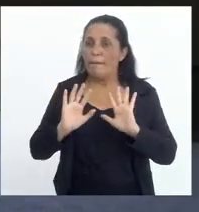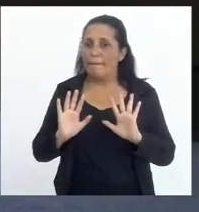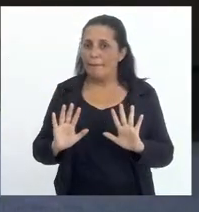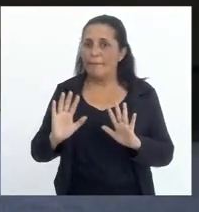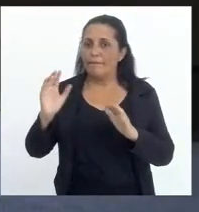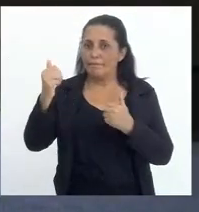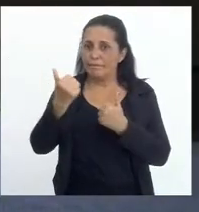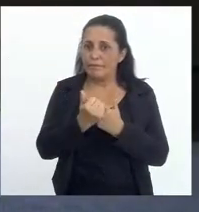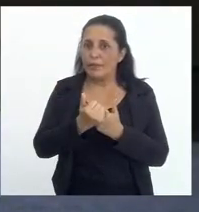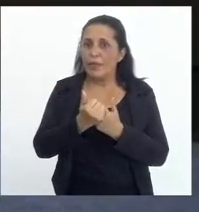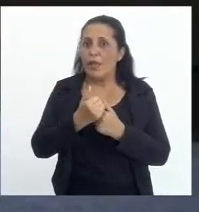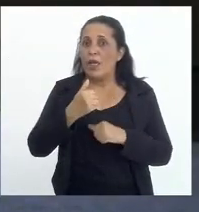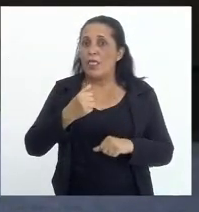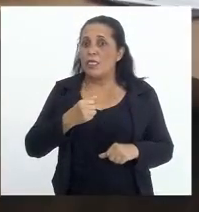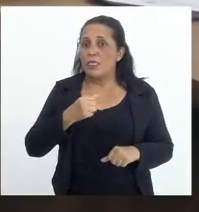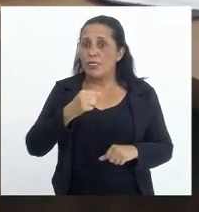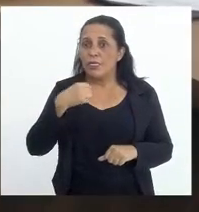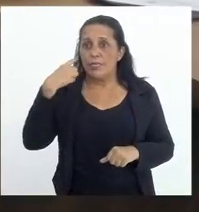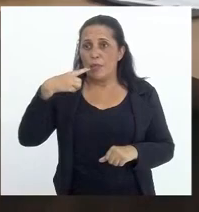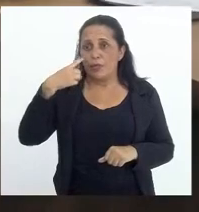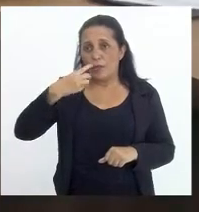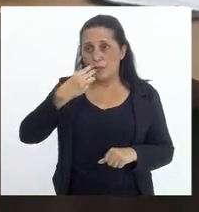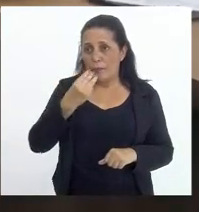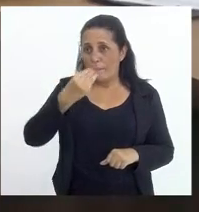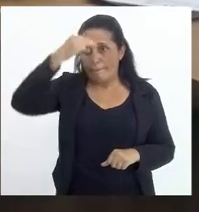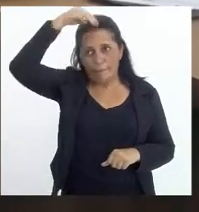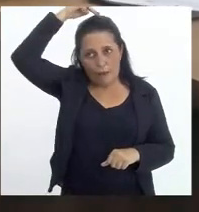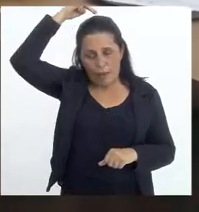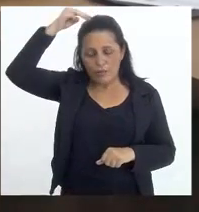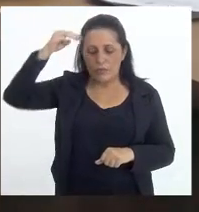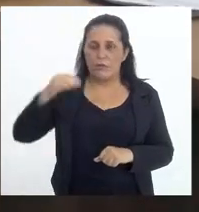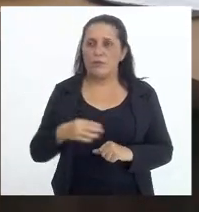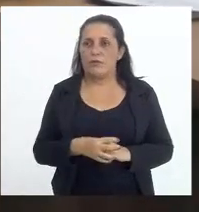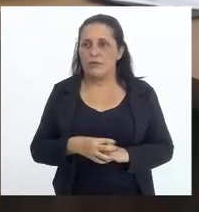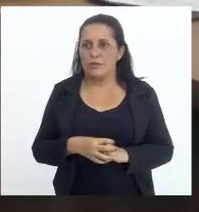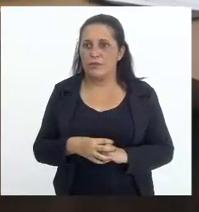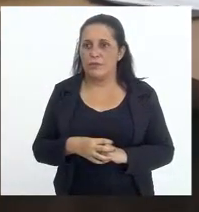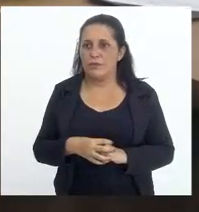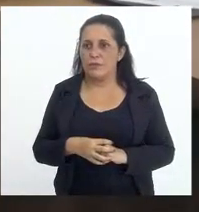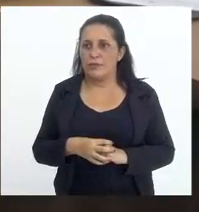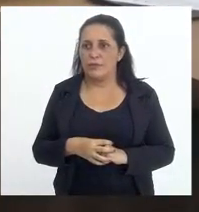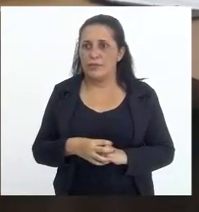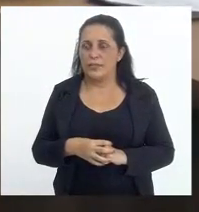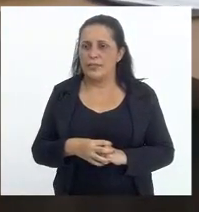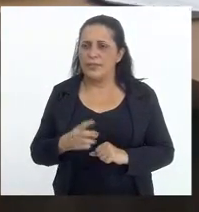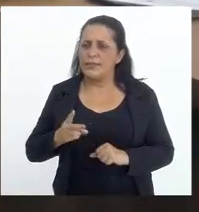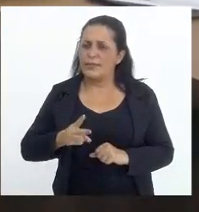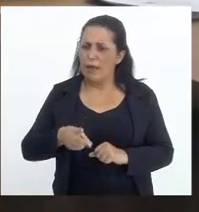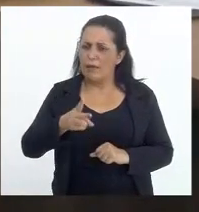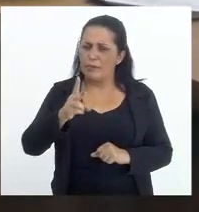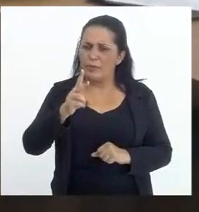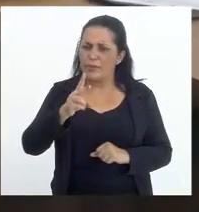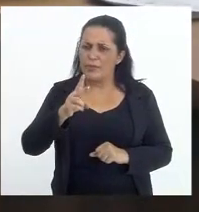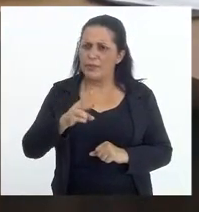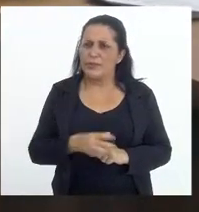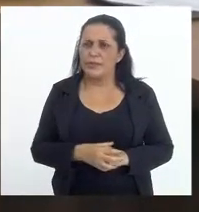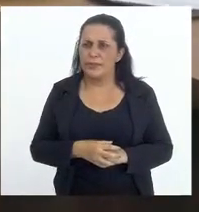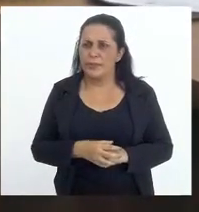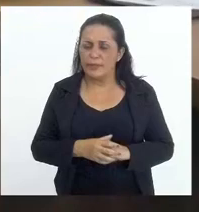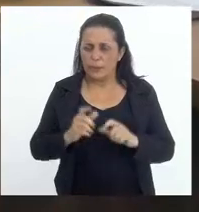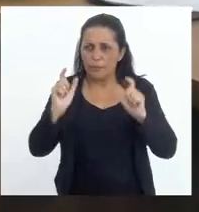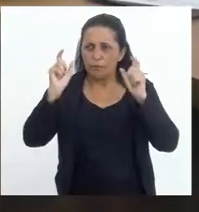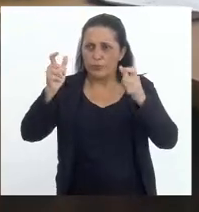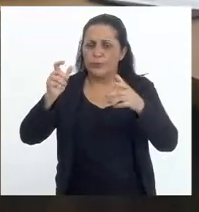deputado Márcio Pacheco, sempre cioso da liderança de governo